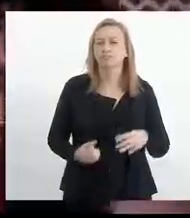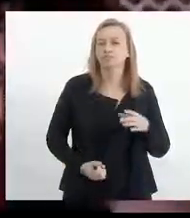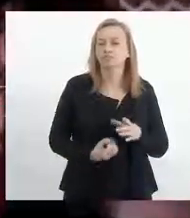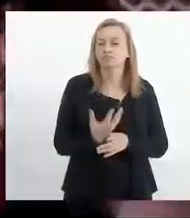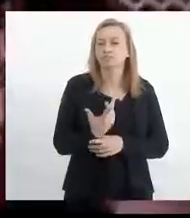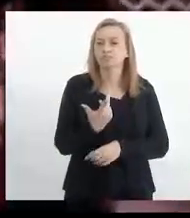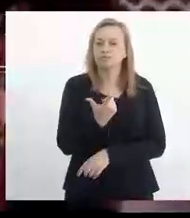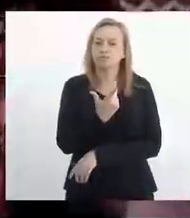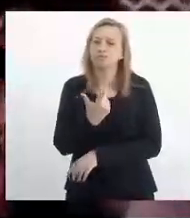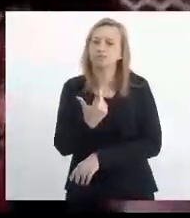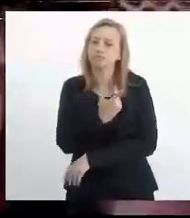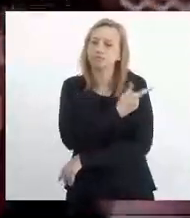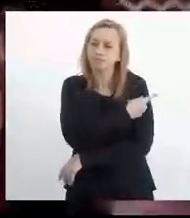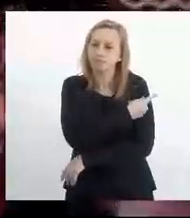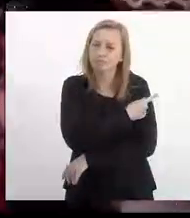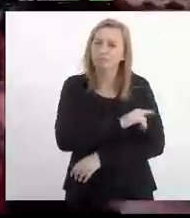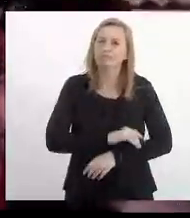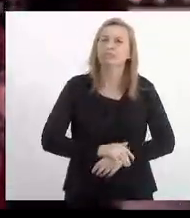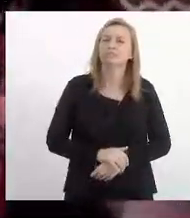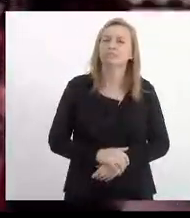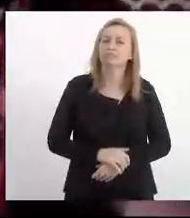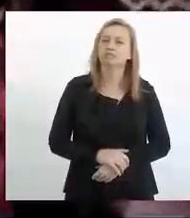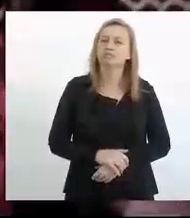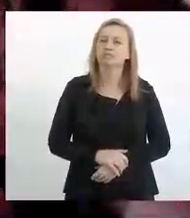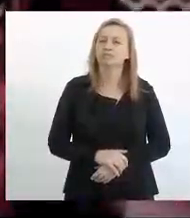vacina, por exemplo, e na vacinação da população.